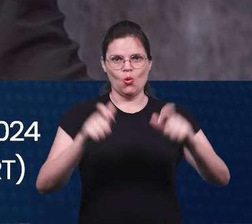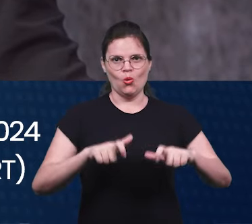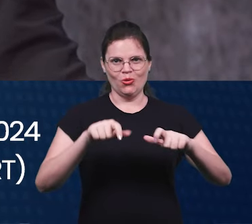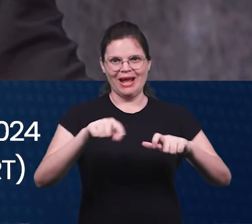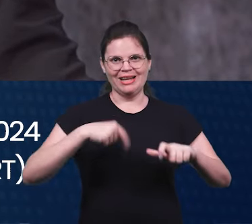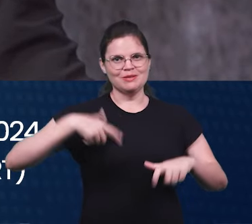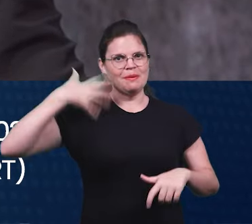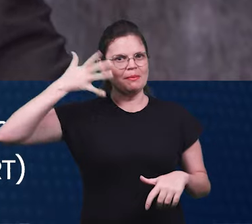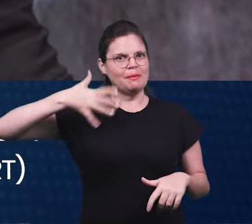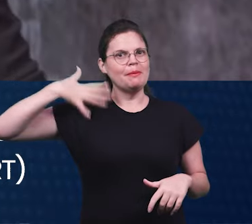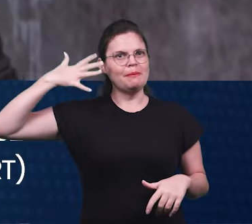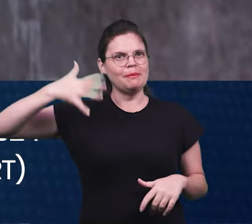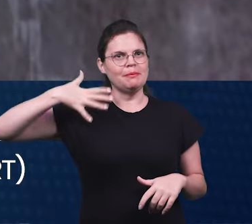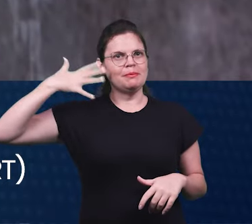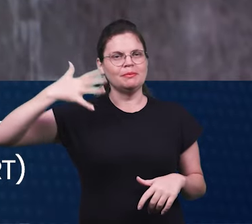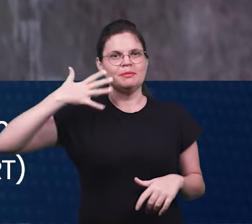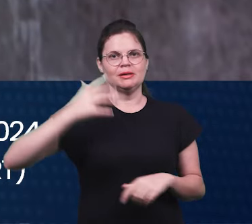Areópago